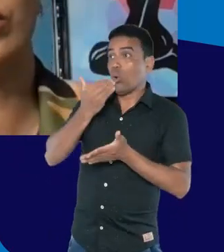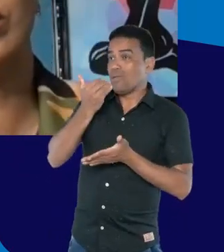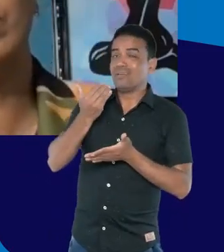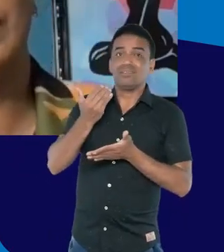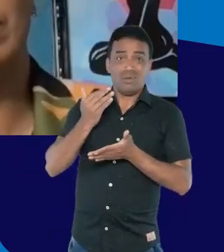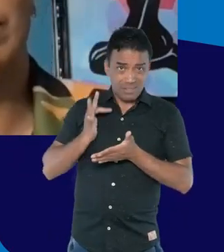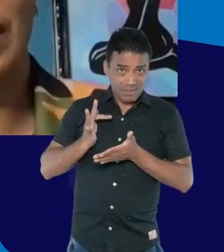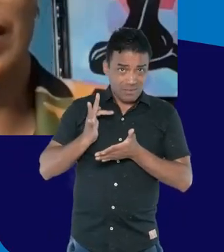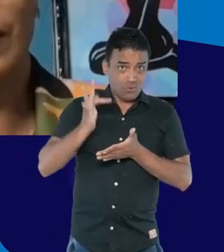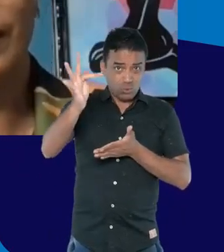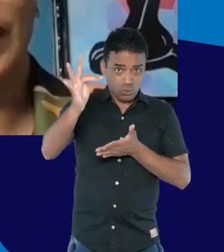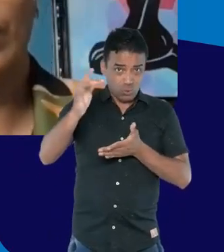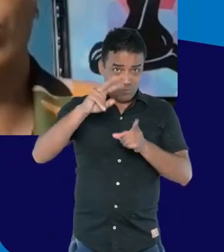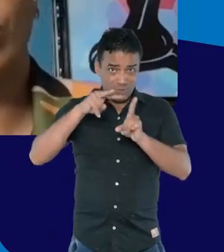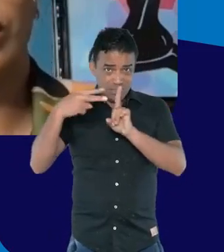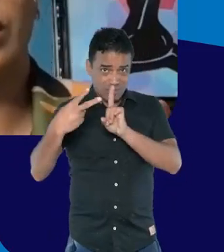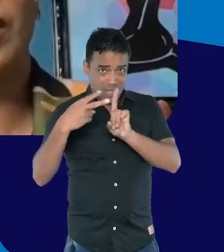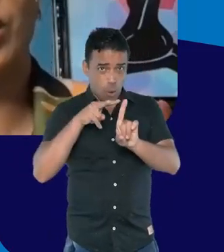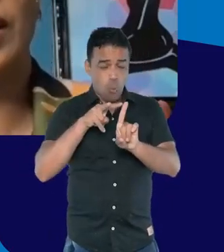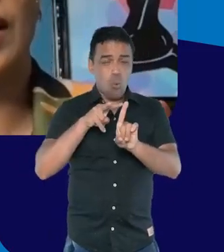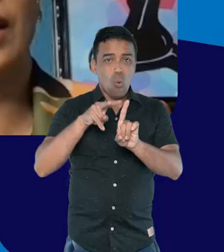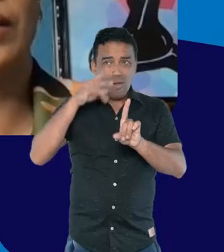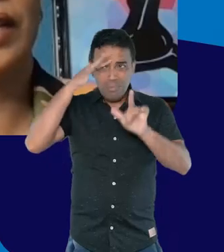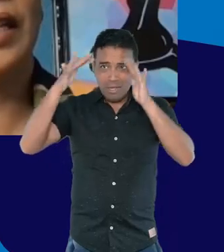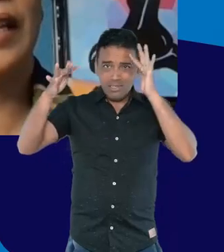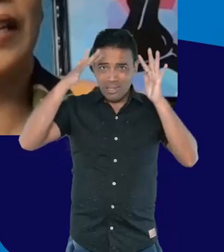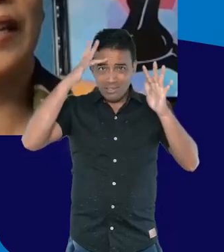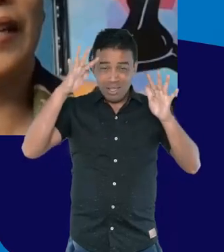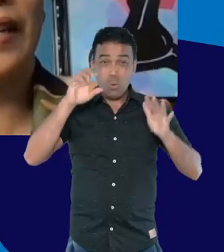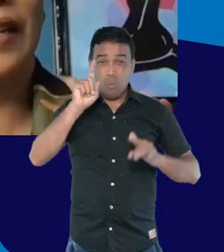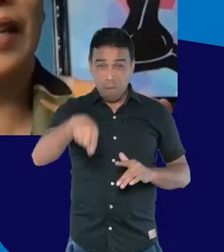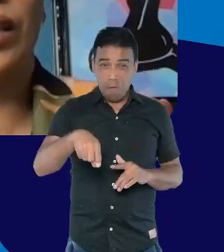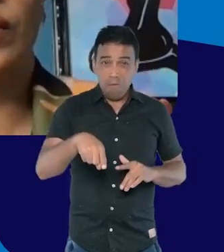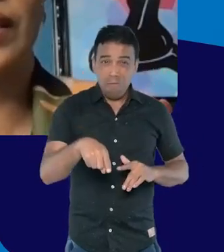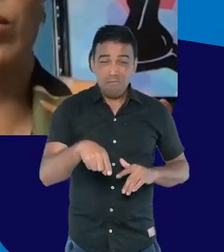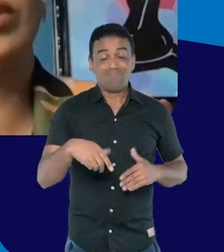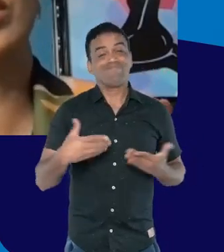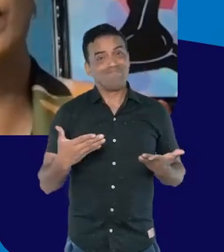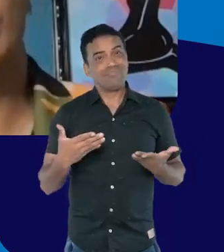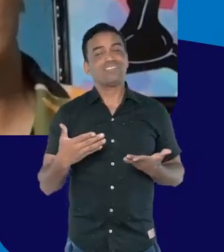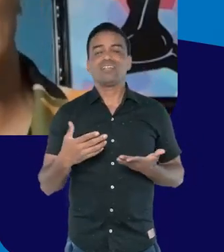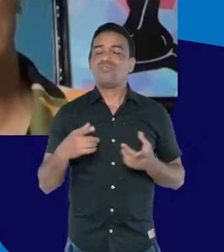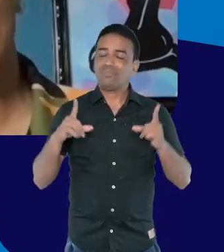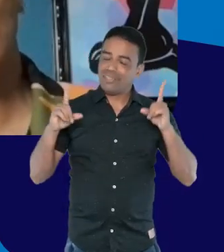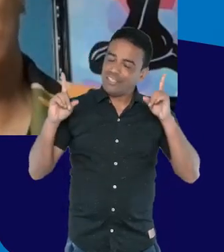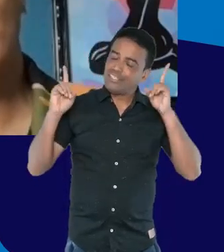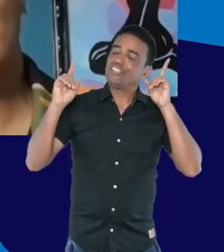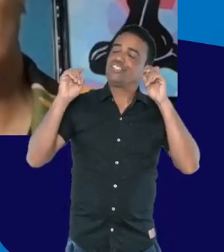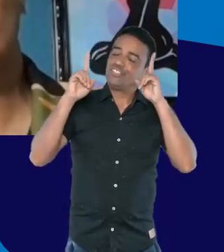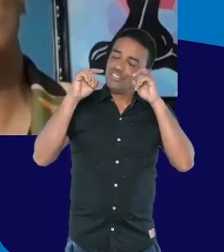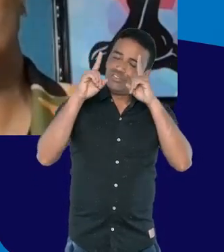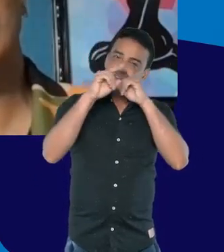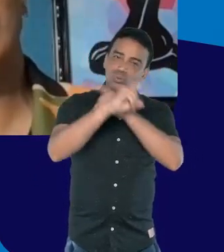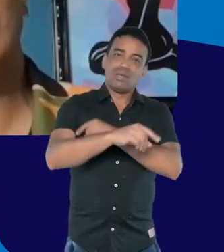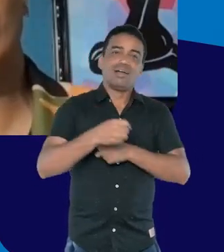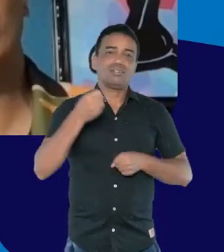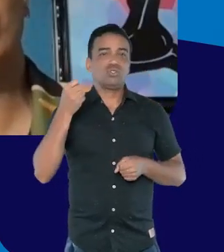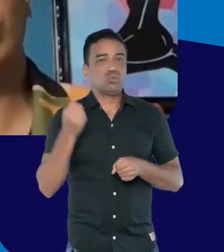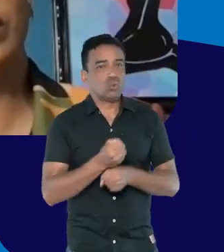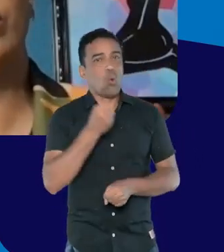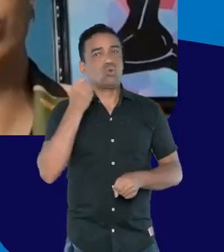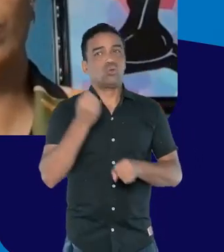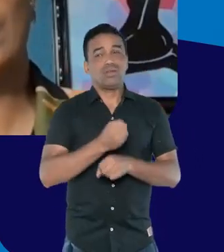de futuro que permeiam o nosso imaginário, a gente vai ter muita dificuldade de